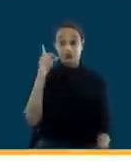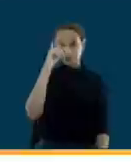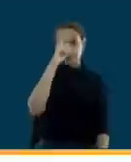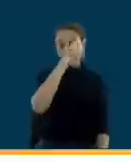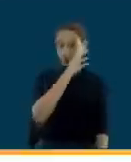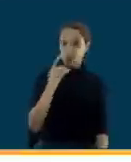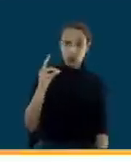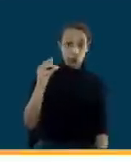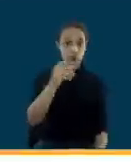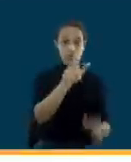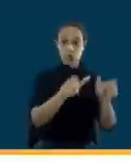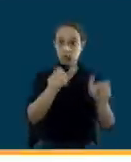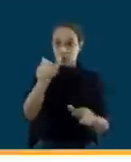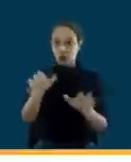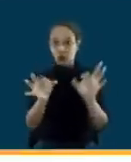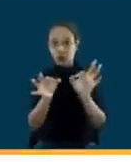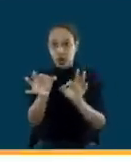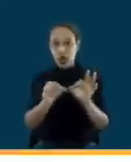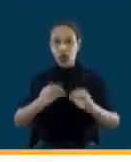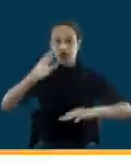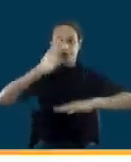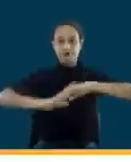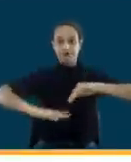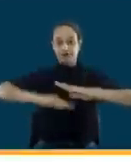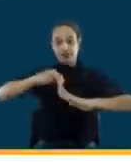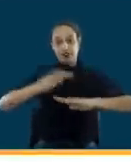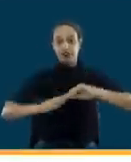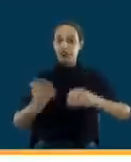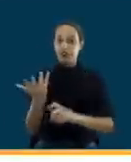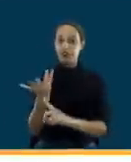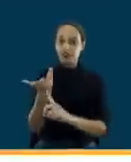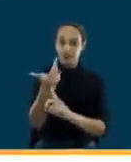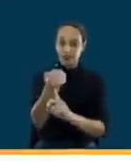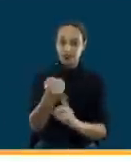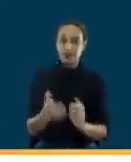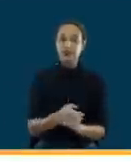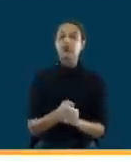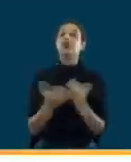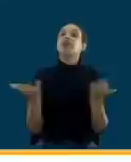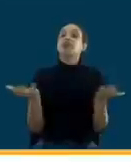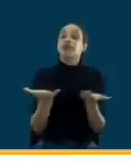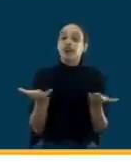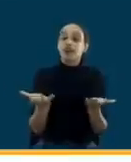de cultura. Eu quero desejar a todos os participantes desse curso